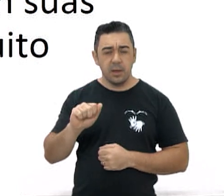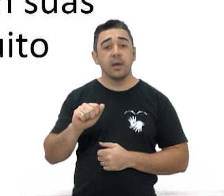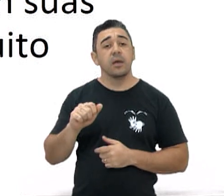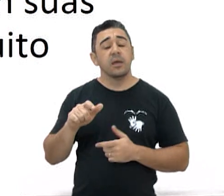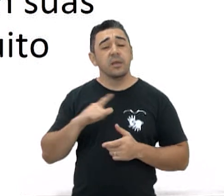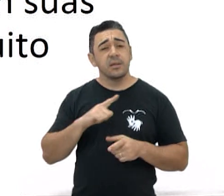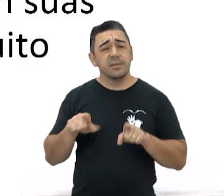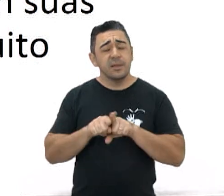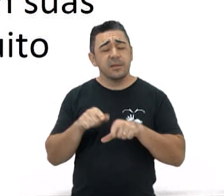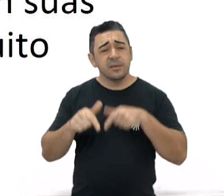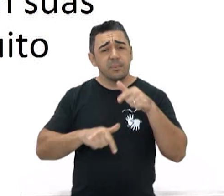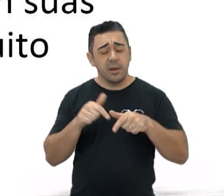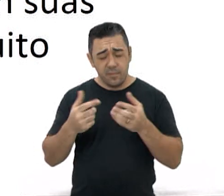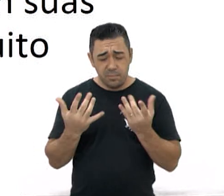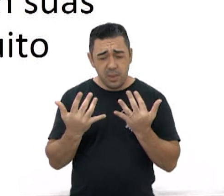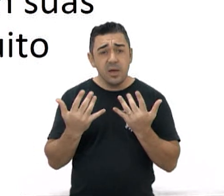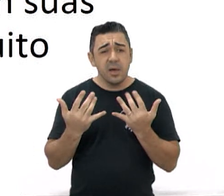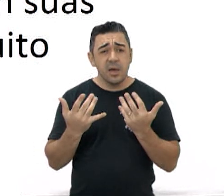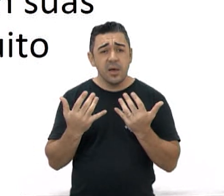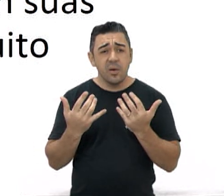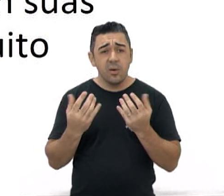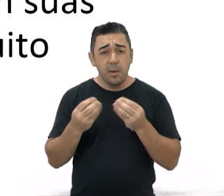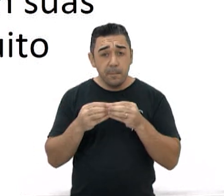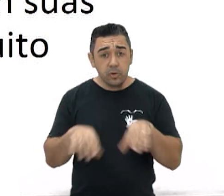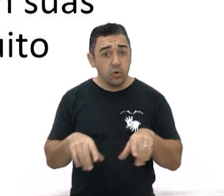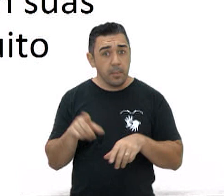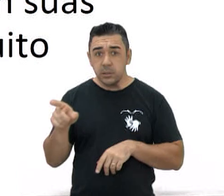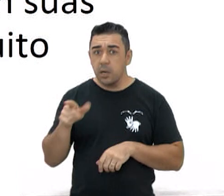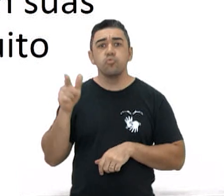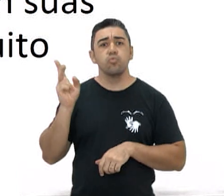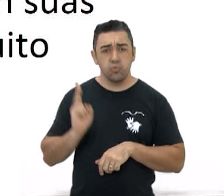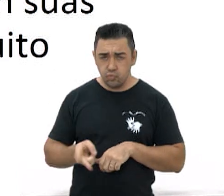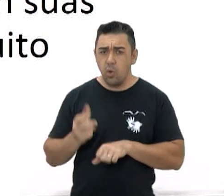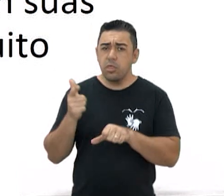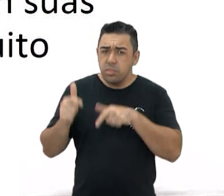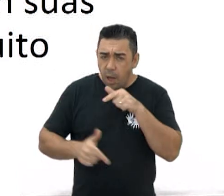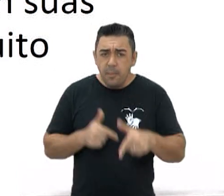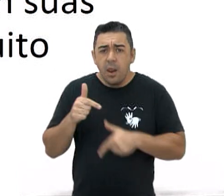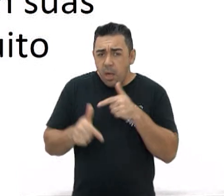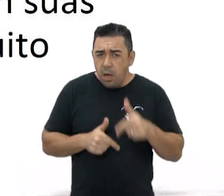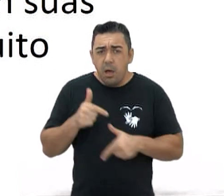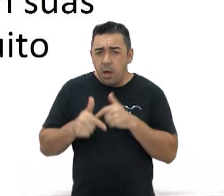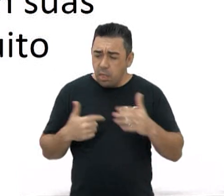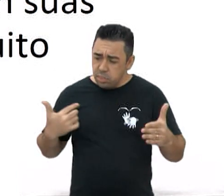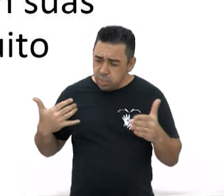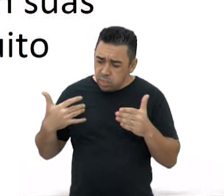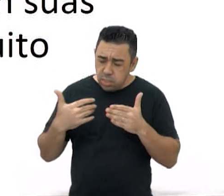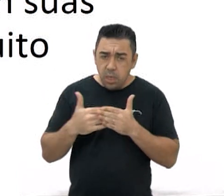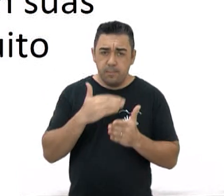isso prejudicou muito ele. Mas ele nunca parou de trabalhar, ele continuou trabalhando até o fim da vida.